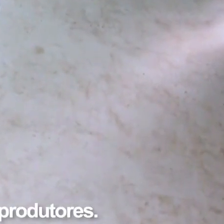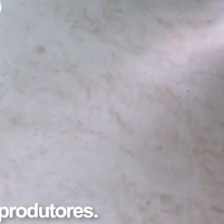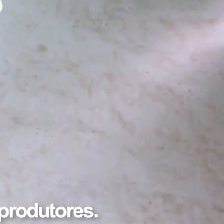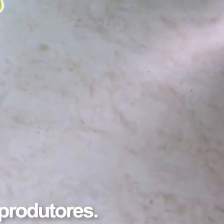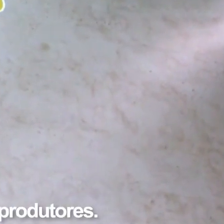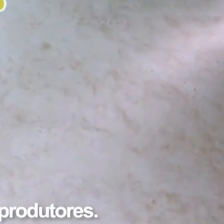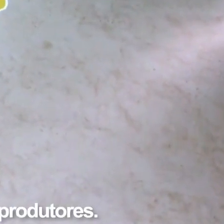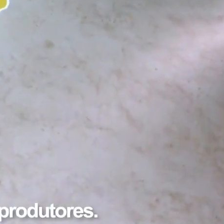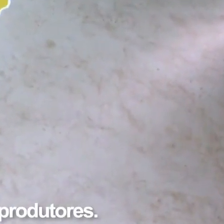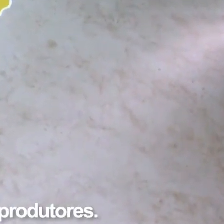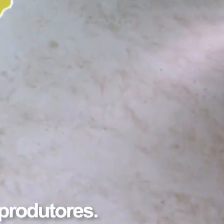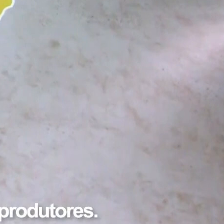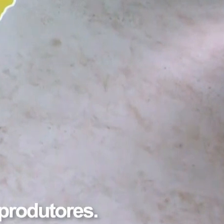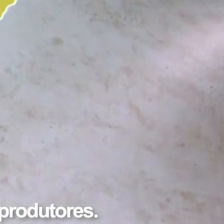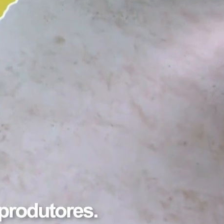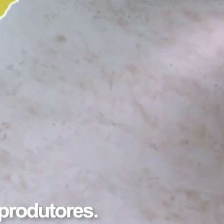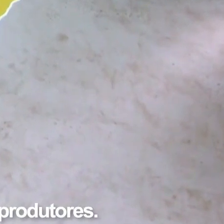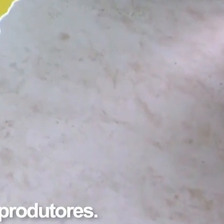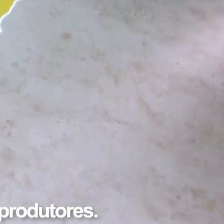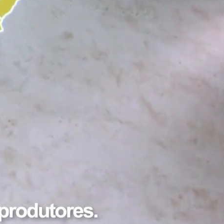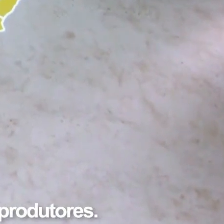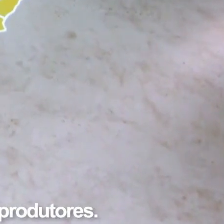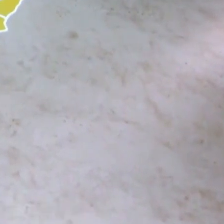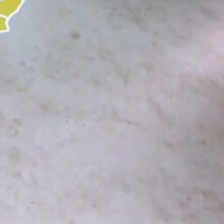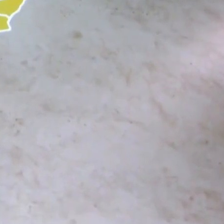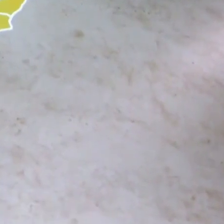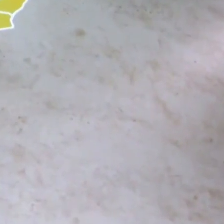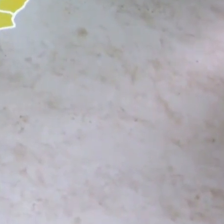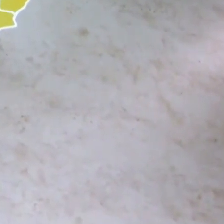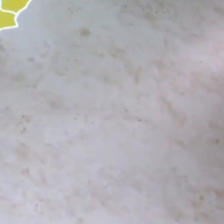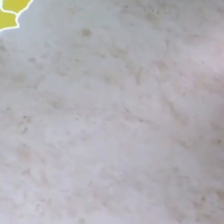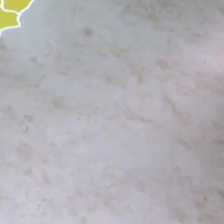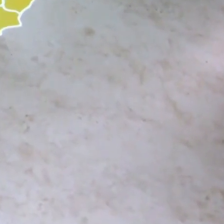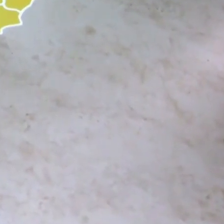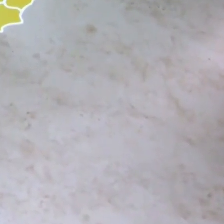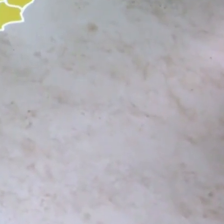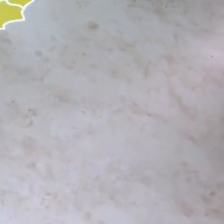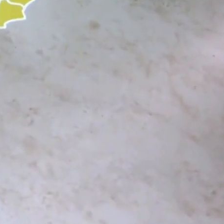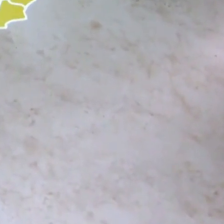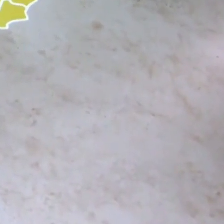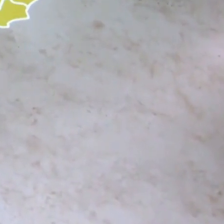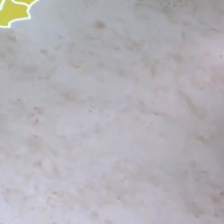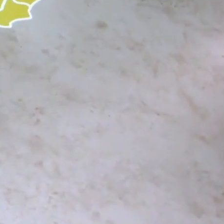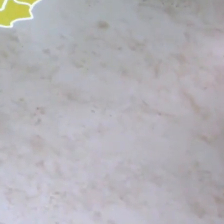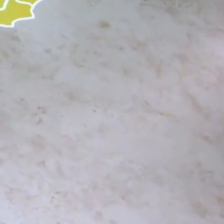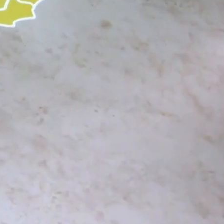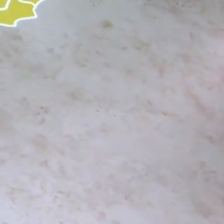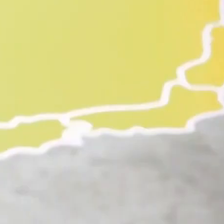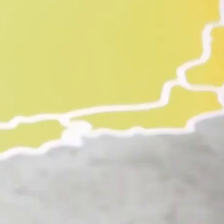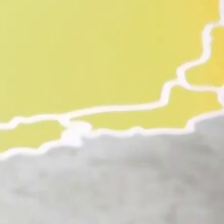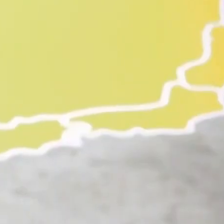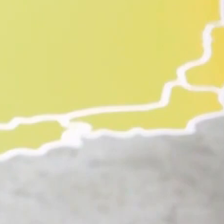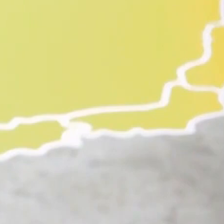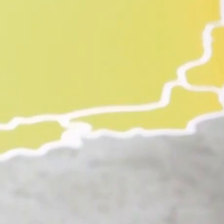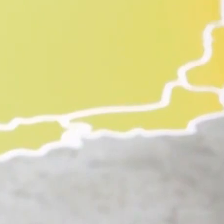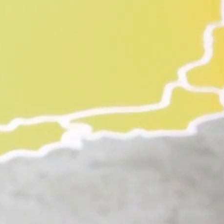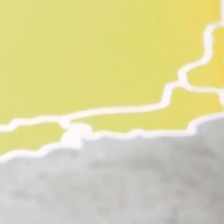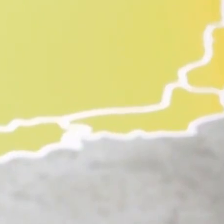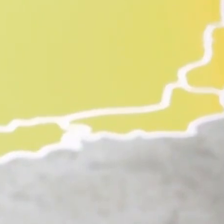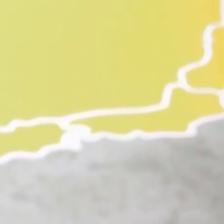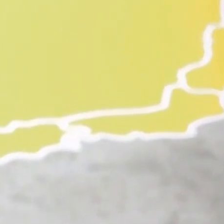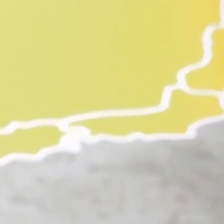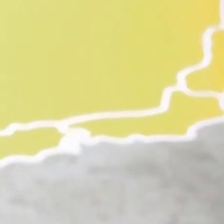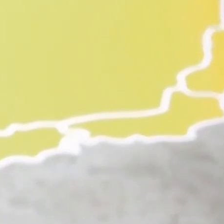atender pequenos, médios e grandes produtores. Sabe quanto tempo tem que isso não acontece? 20